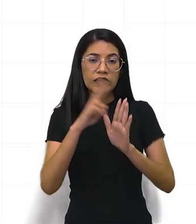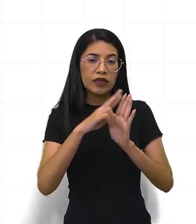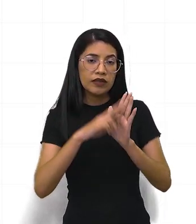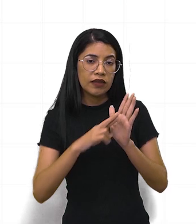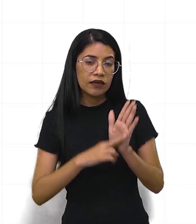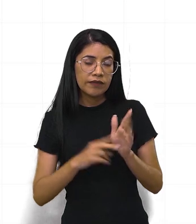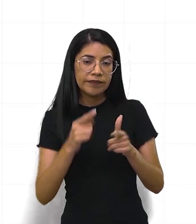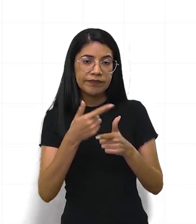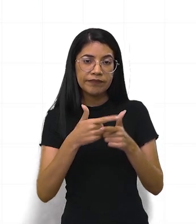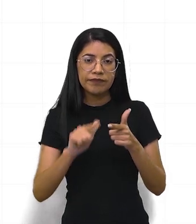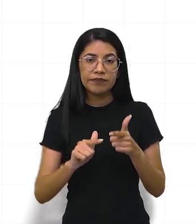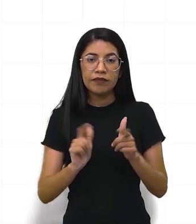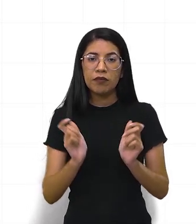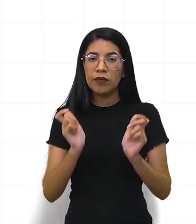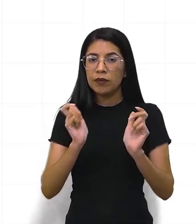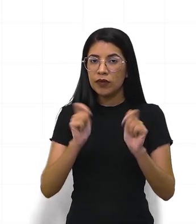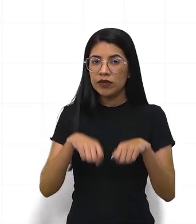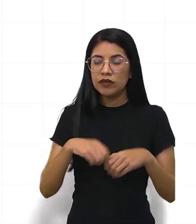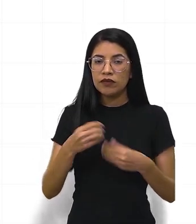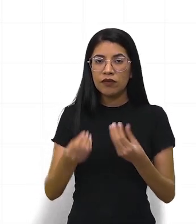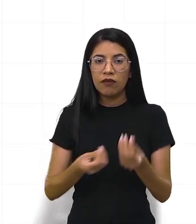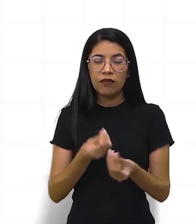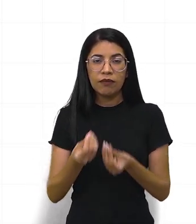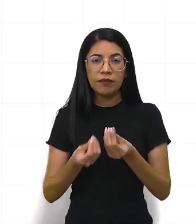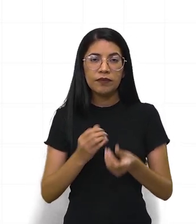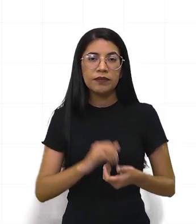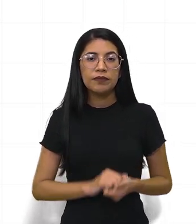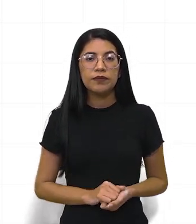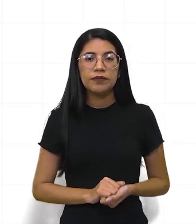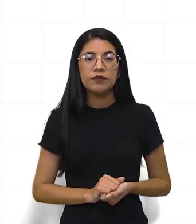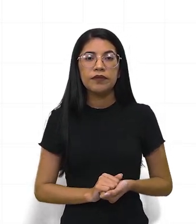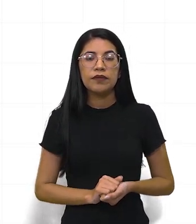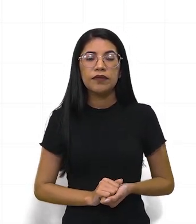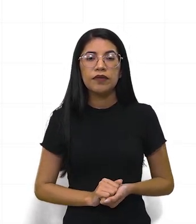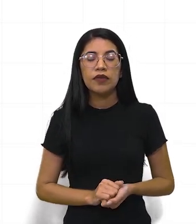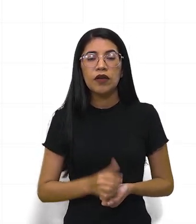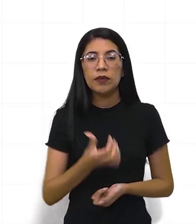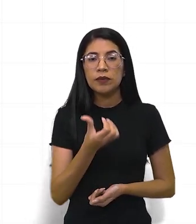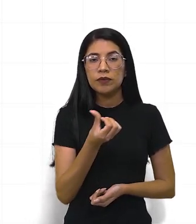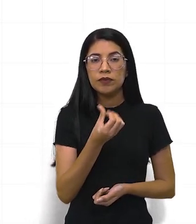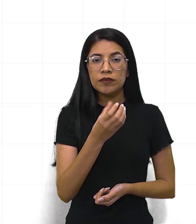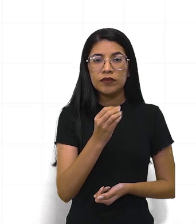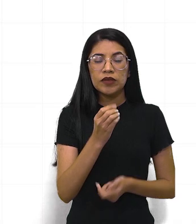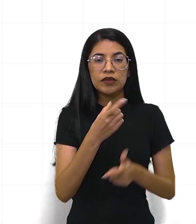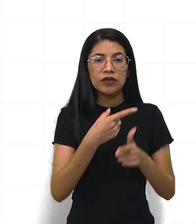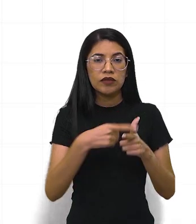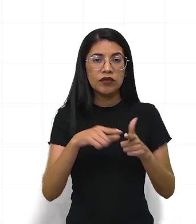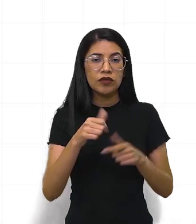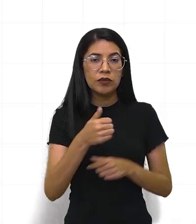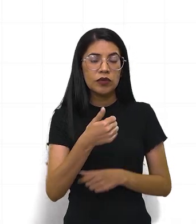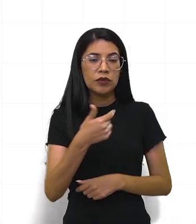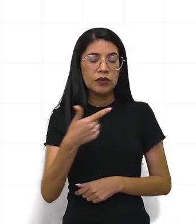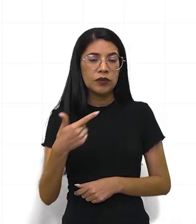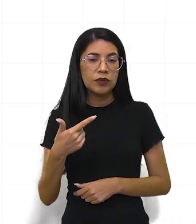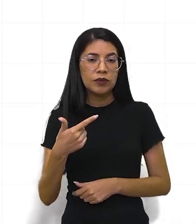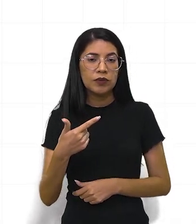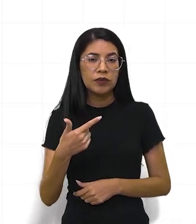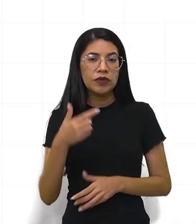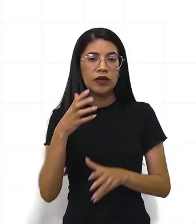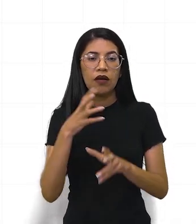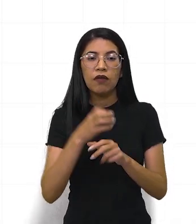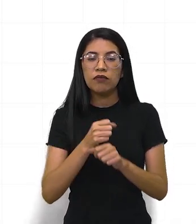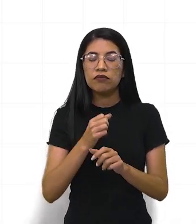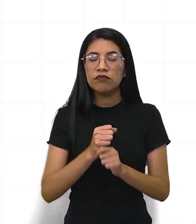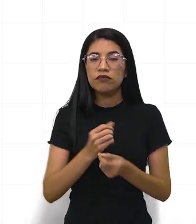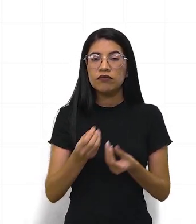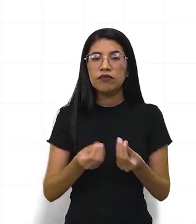divisibilidade. Será possível? Vamos verificar. 60 dividido por 12. Quanto que é 60 dividido por